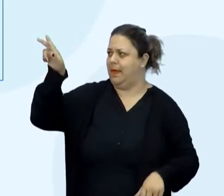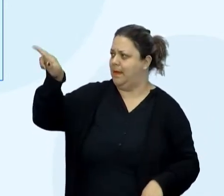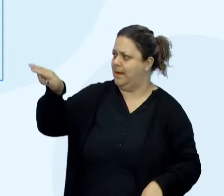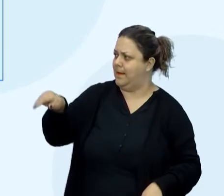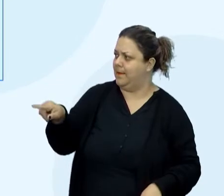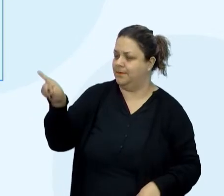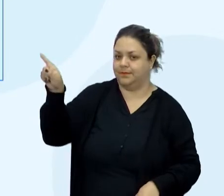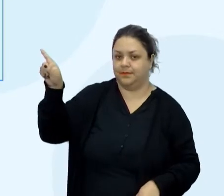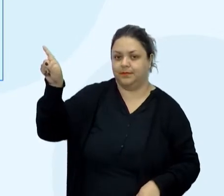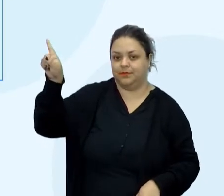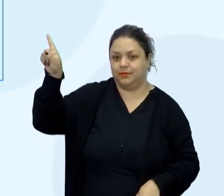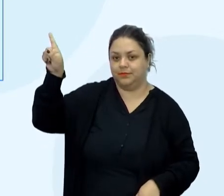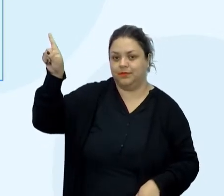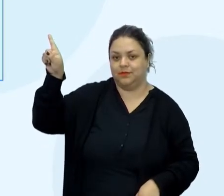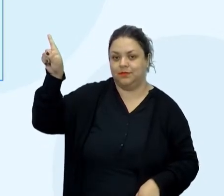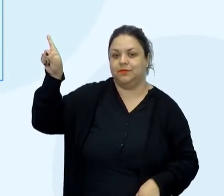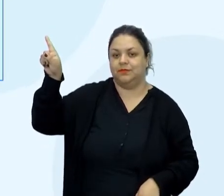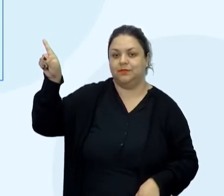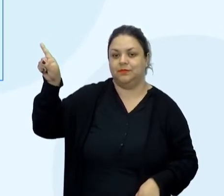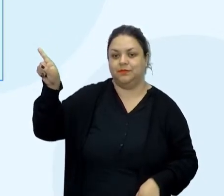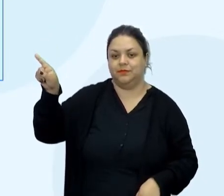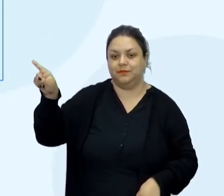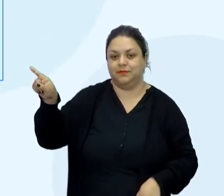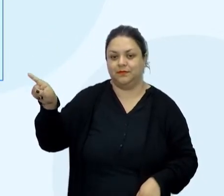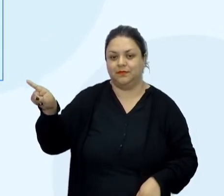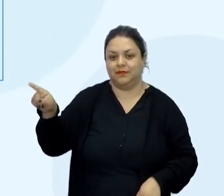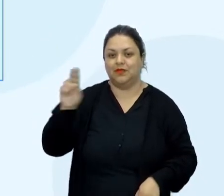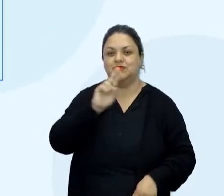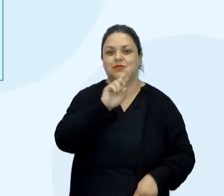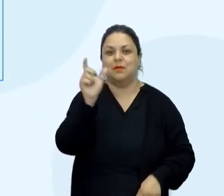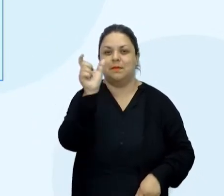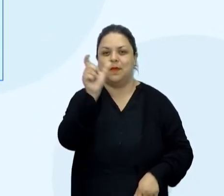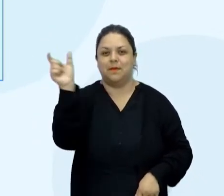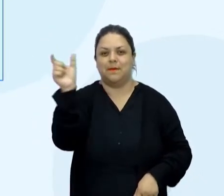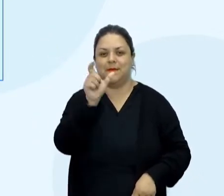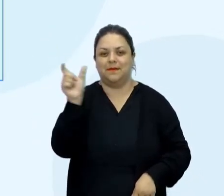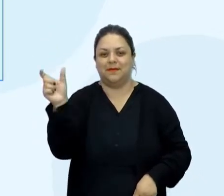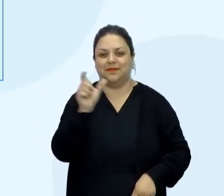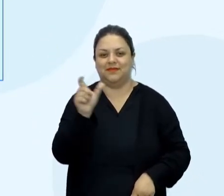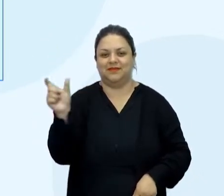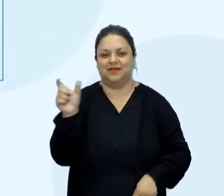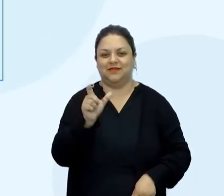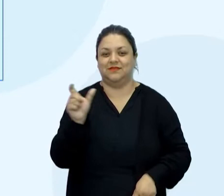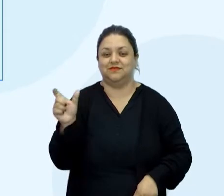cianita, silimanita, corindon, quartzo,